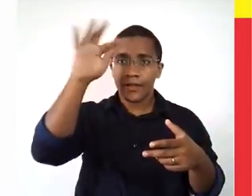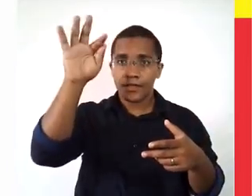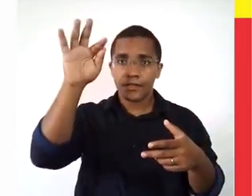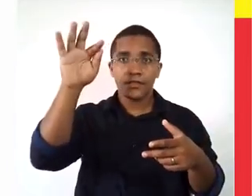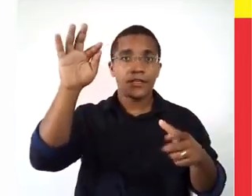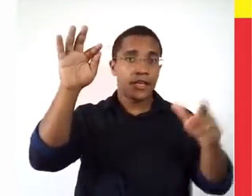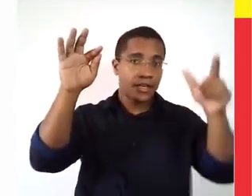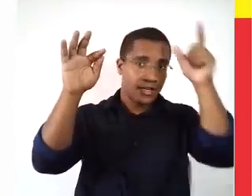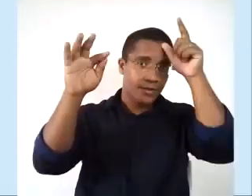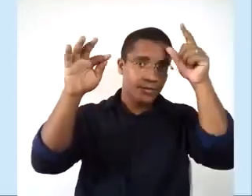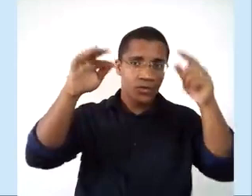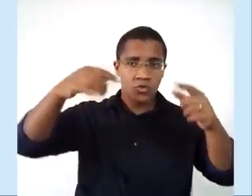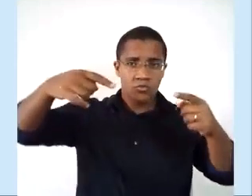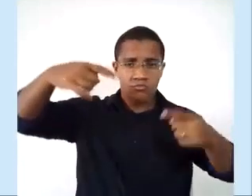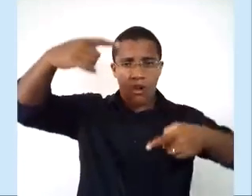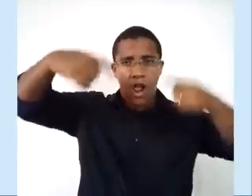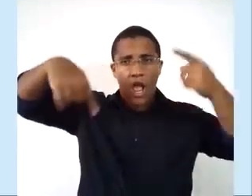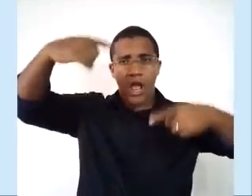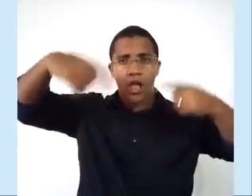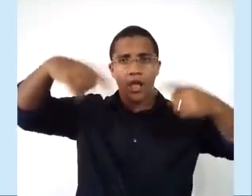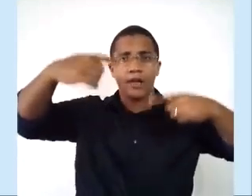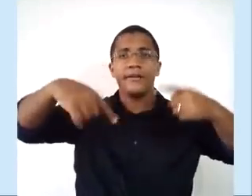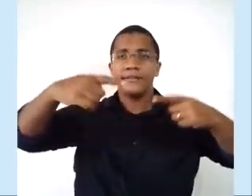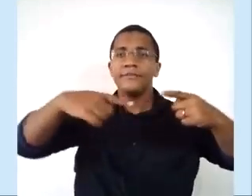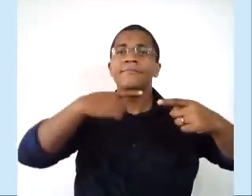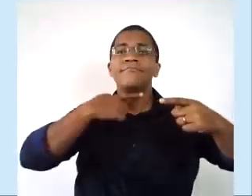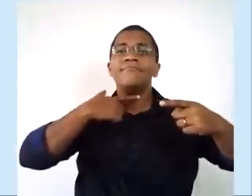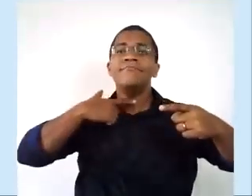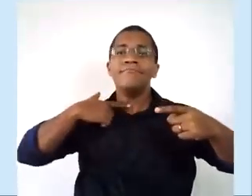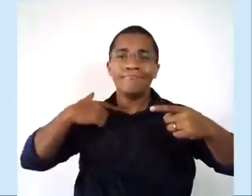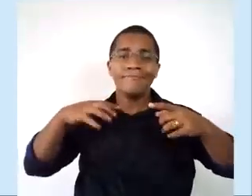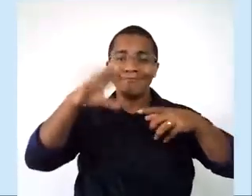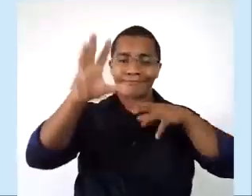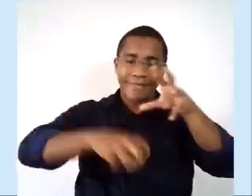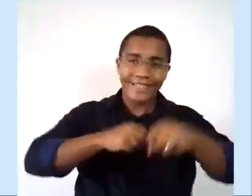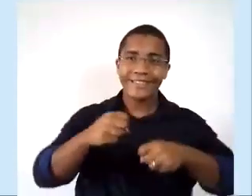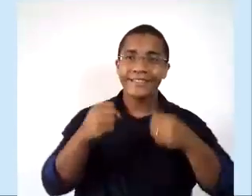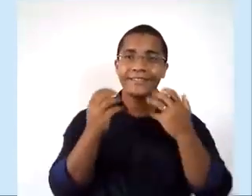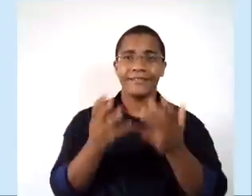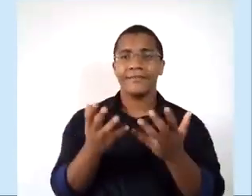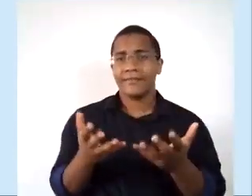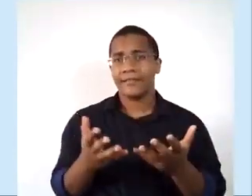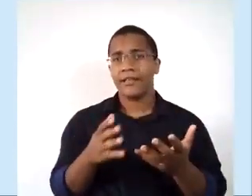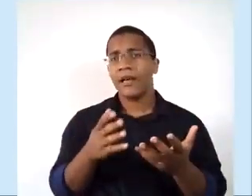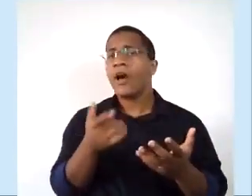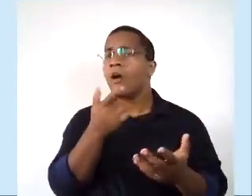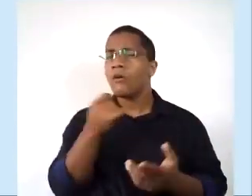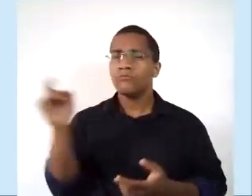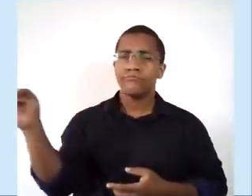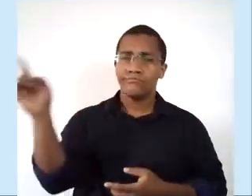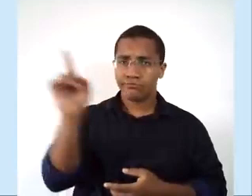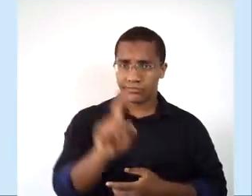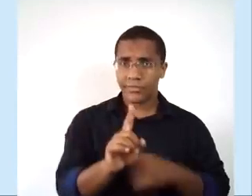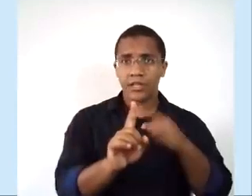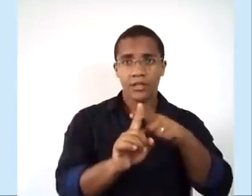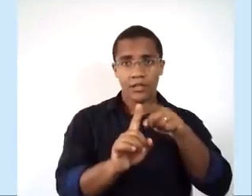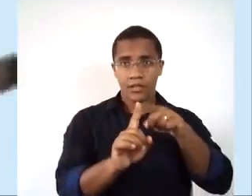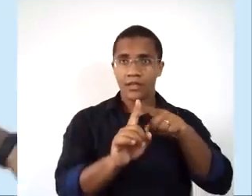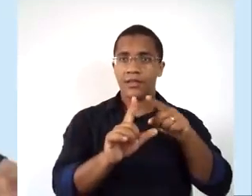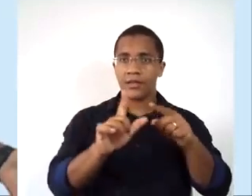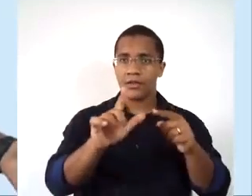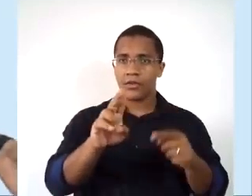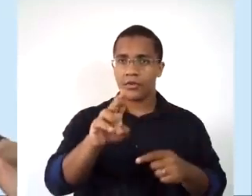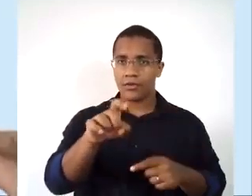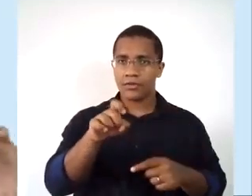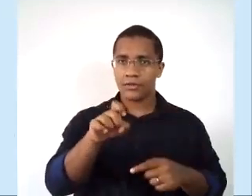brigando por esses recursos, tá? Chegou um carinha chamado Schuman, tá? De sobrenome Schuman, de Luxemburgo, tá? Ele era de